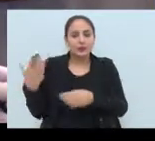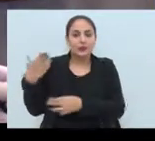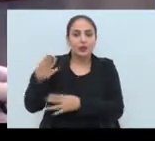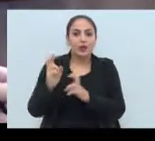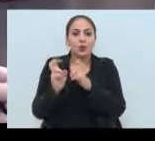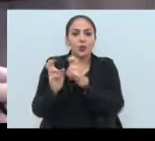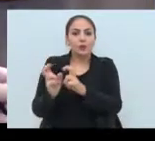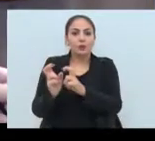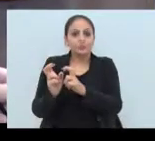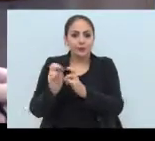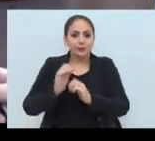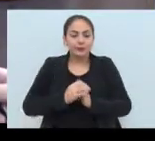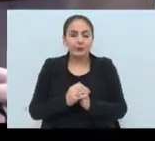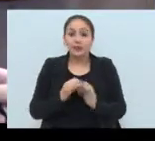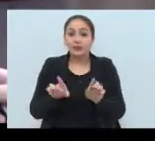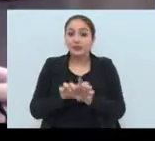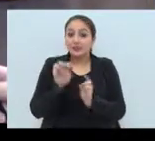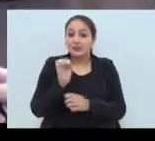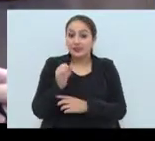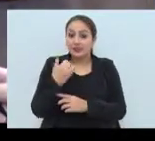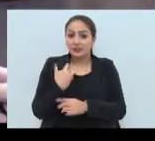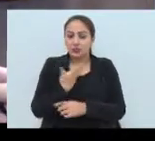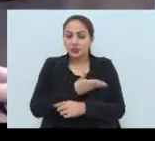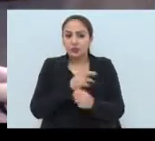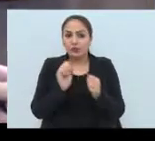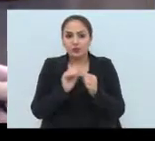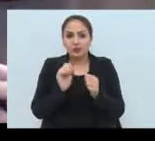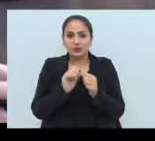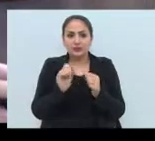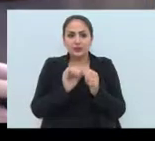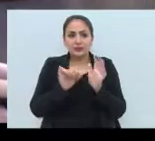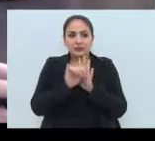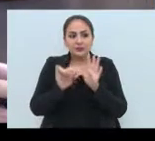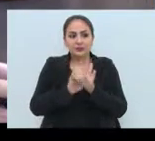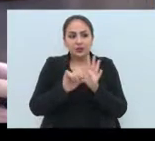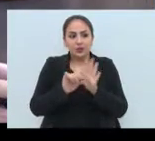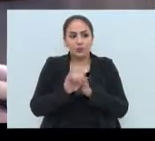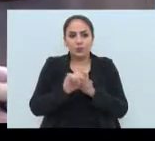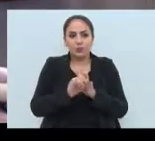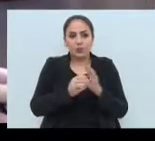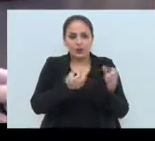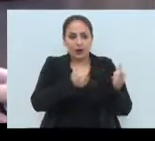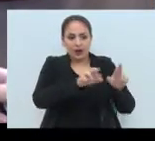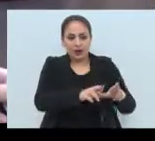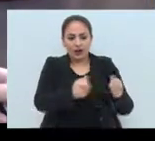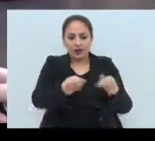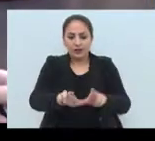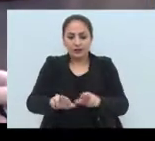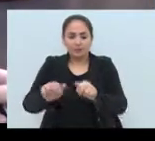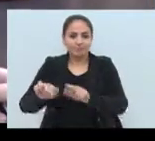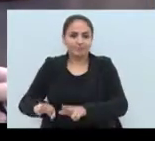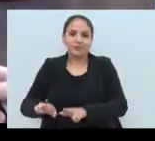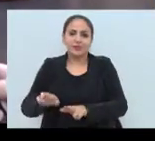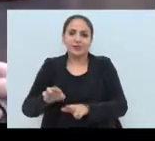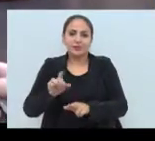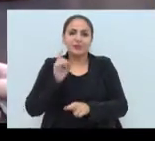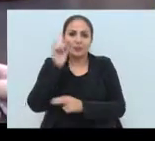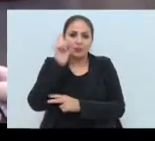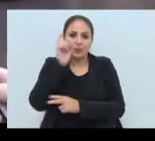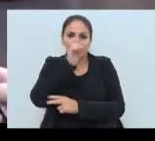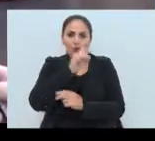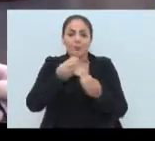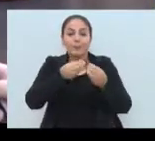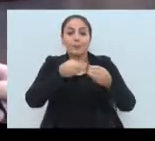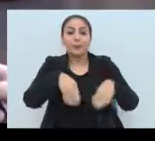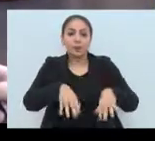de novas linhas. E se nós licitarmos por linha, isso vai nos trazer prejuízos futuros, porque nós teremos que licitar, cada vez que